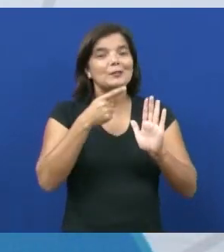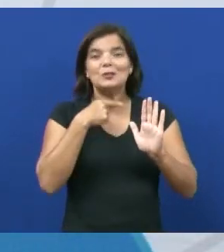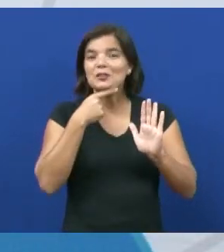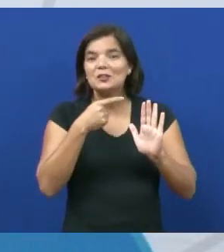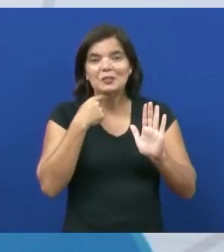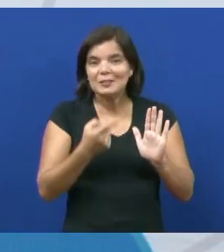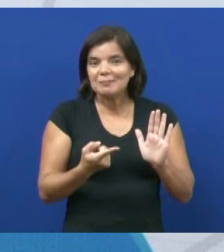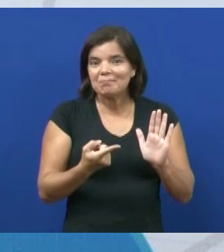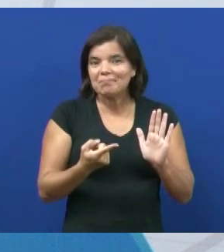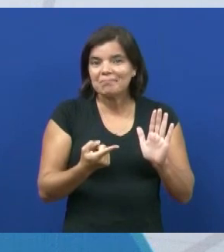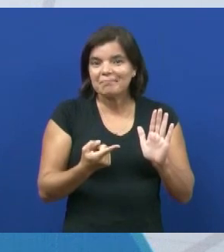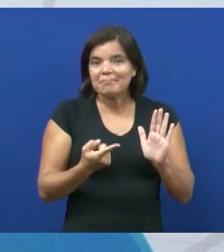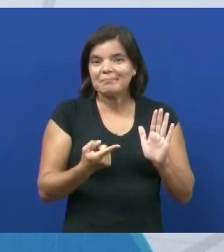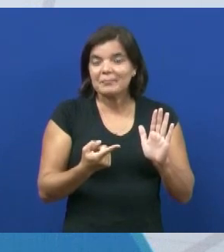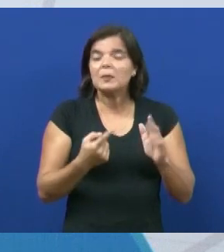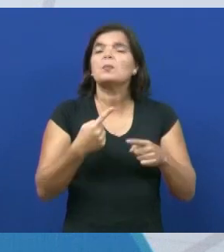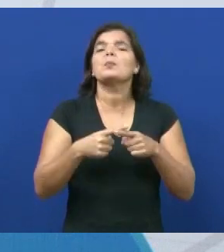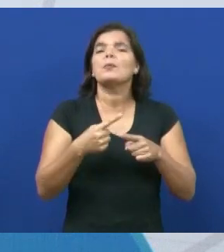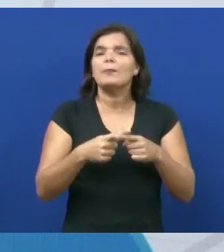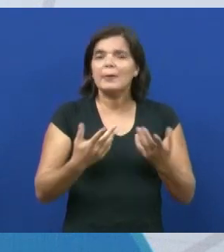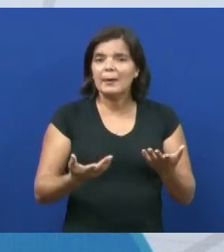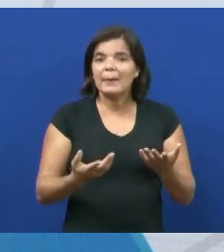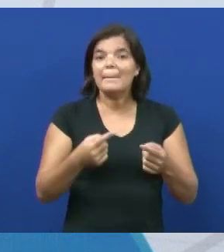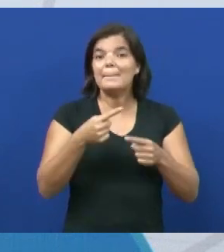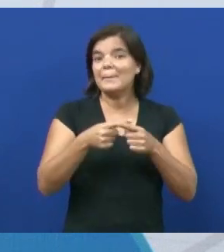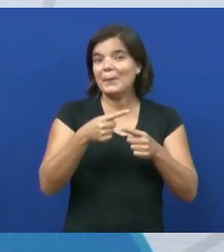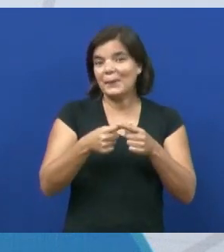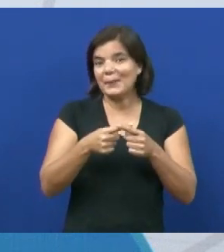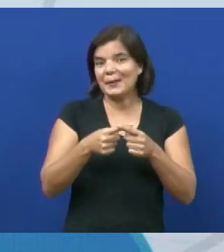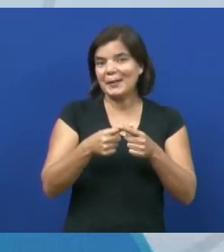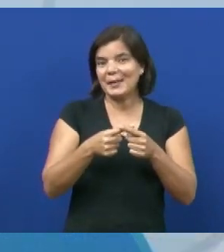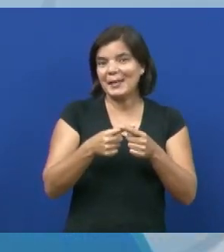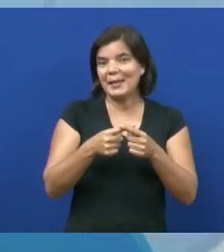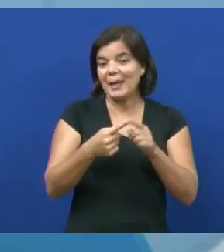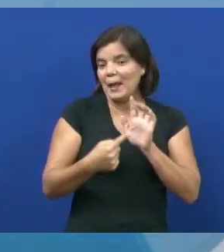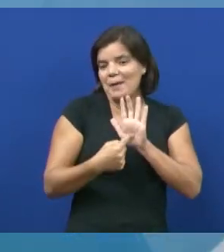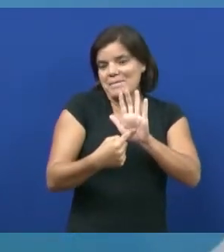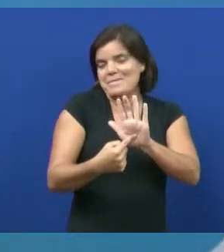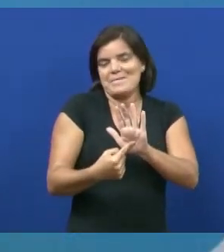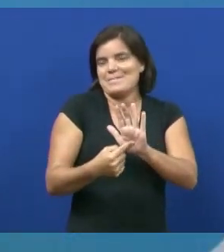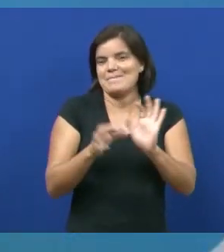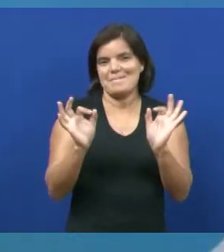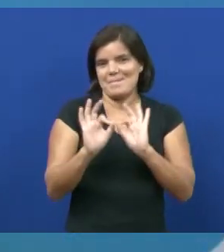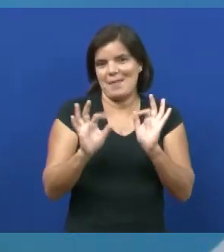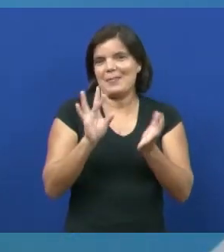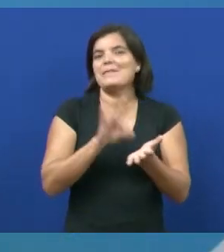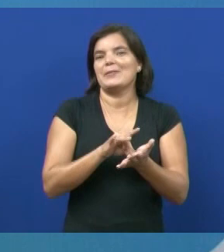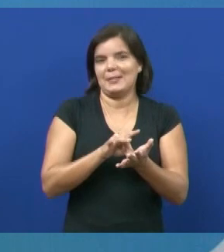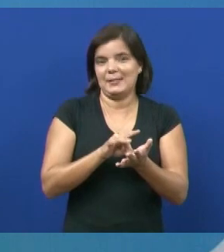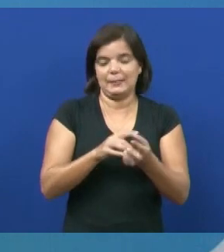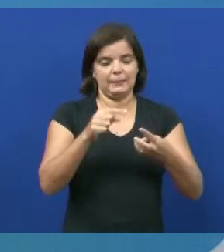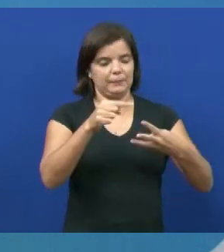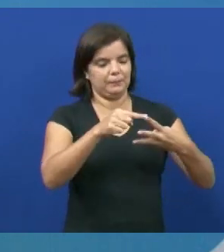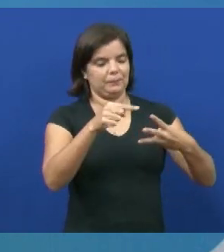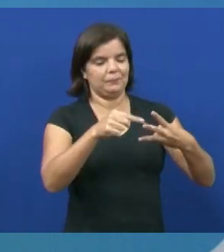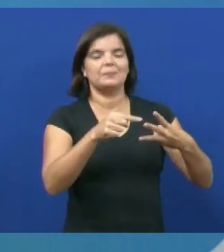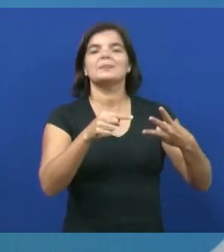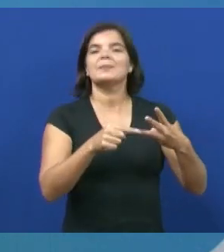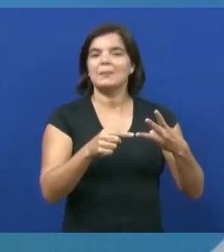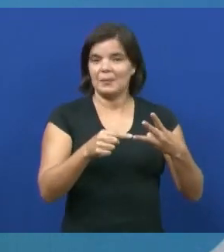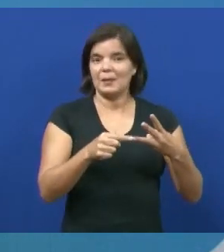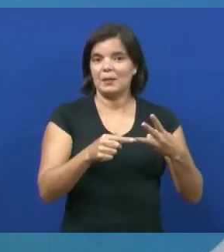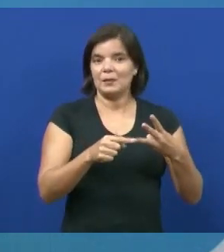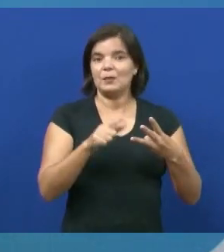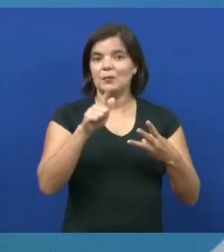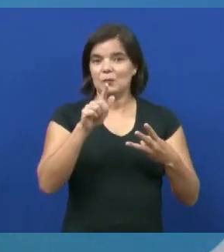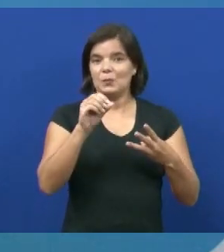não poderia revelar. Por quê? Porque ela não se deixa desvelar, tá? Estas são as 3 teses